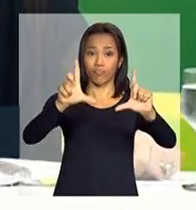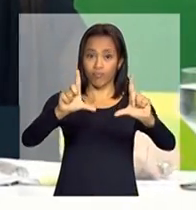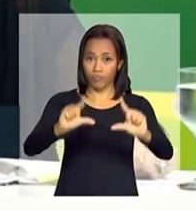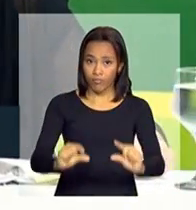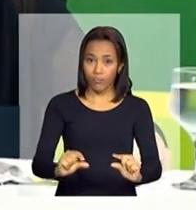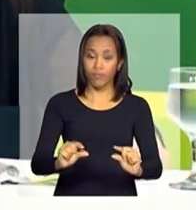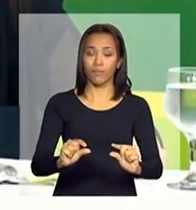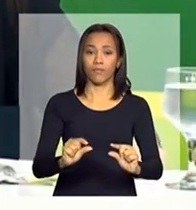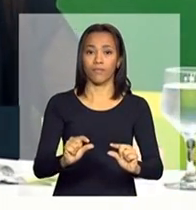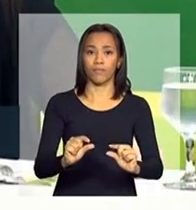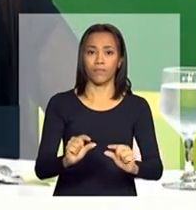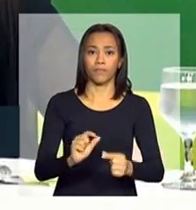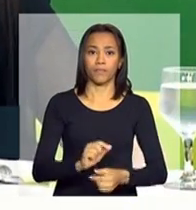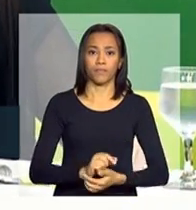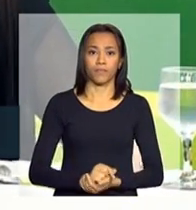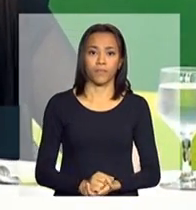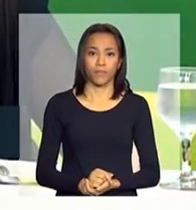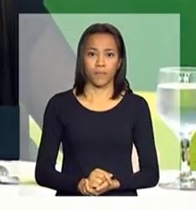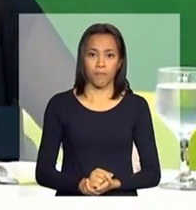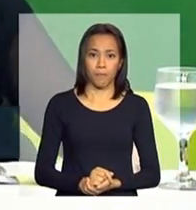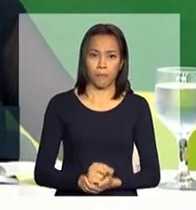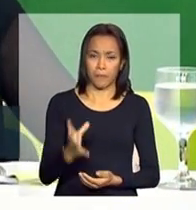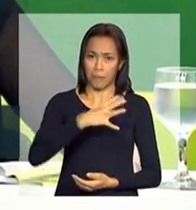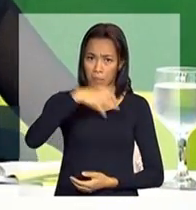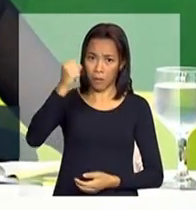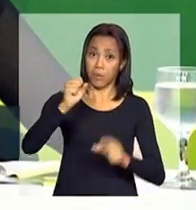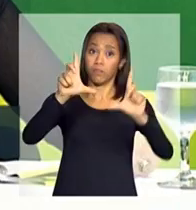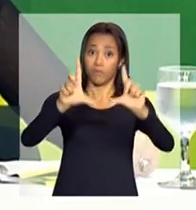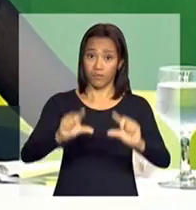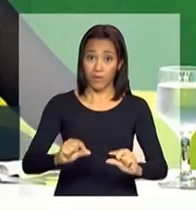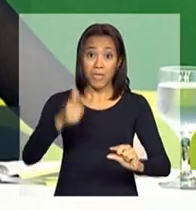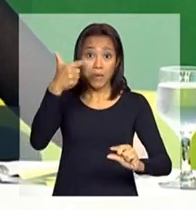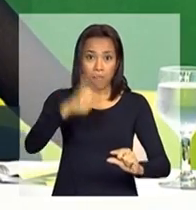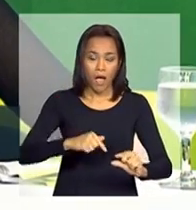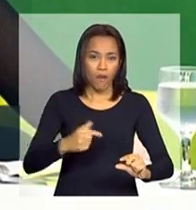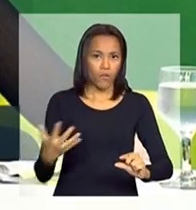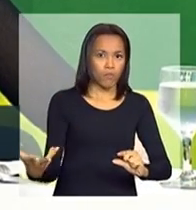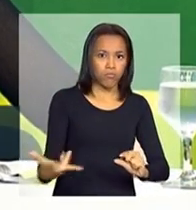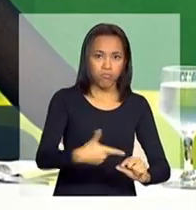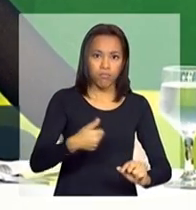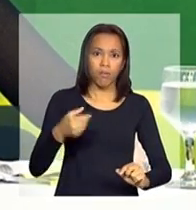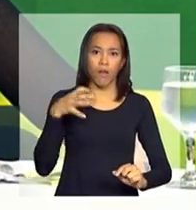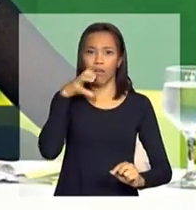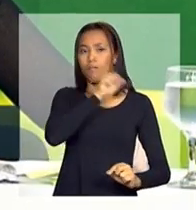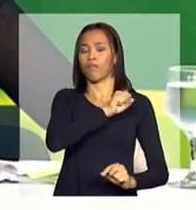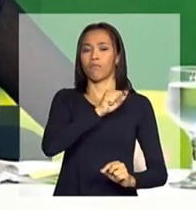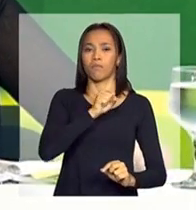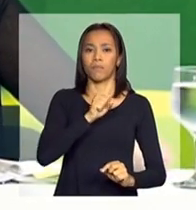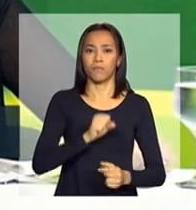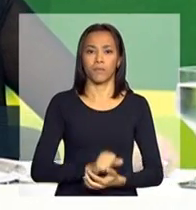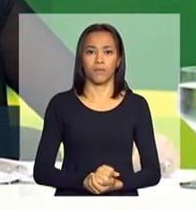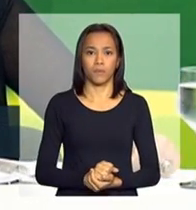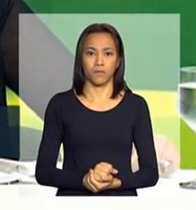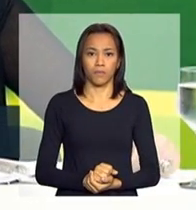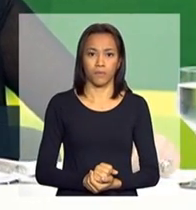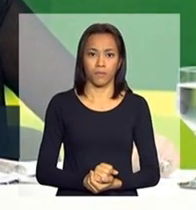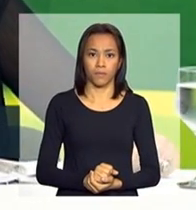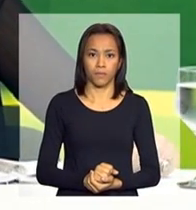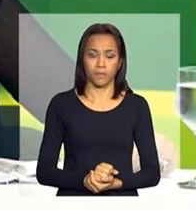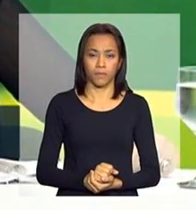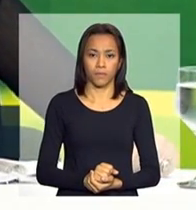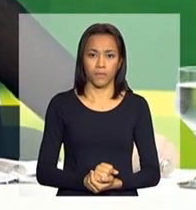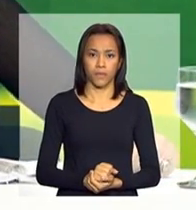das eh um dos Campeões aí que mais aceleraram a as a e a